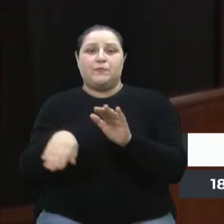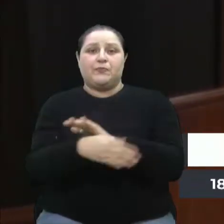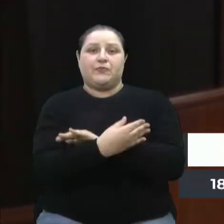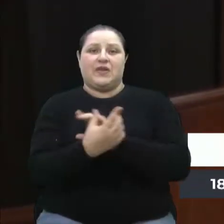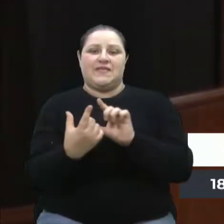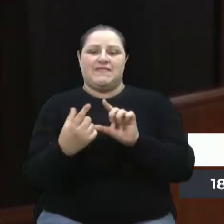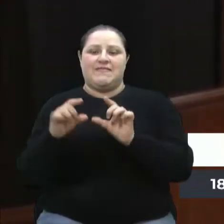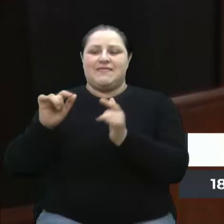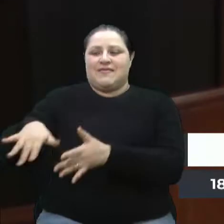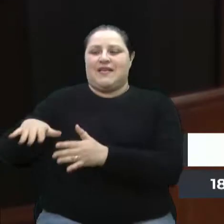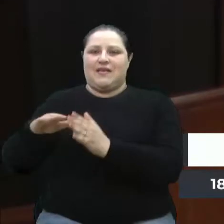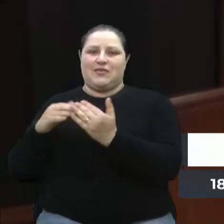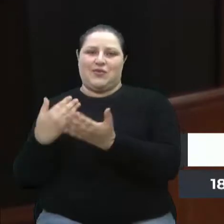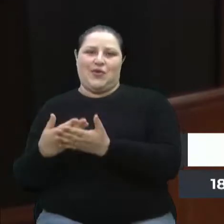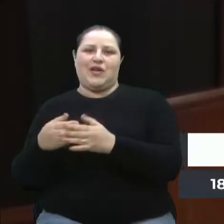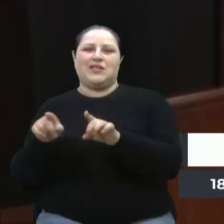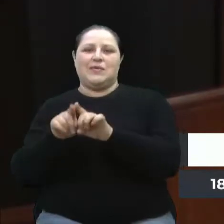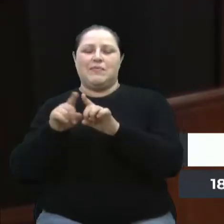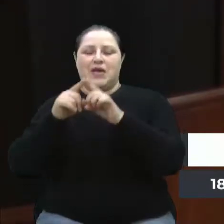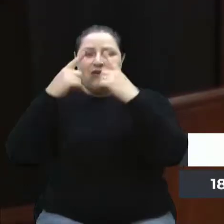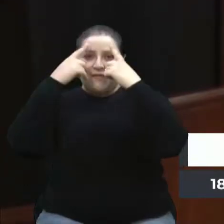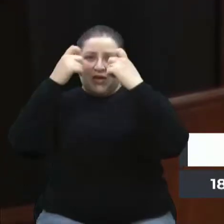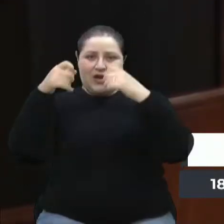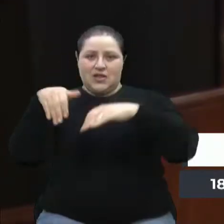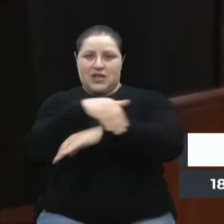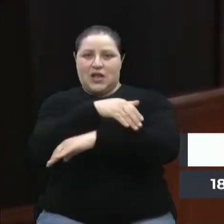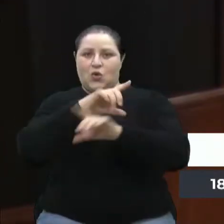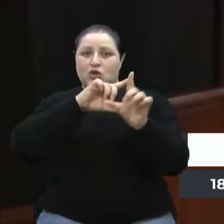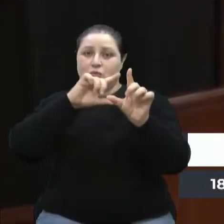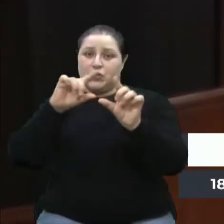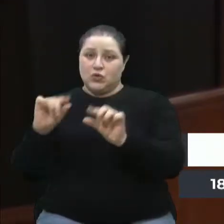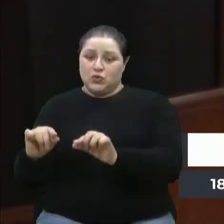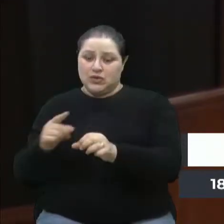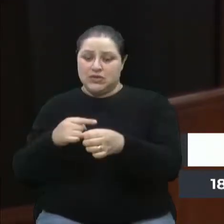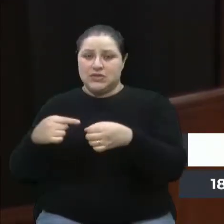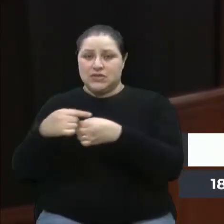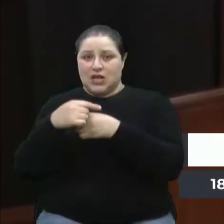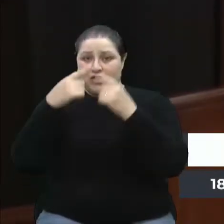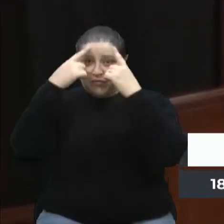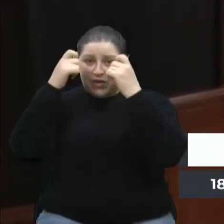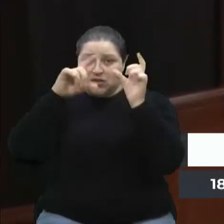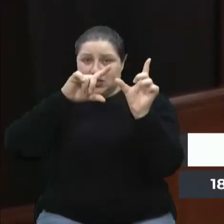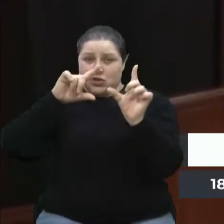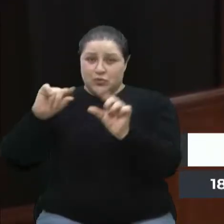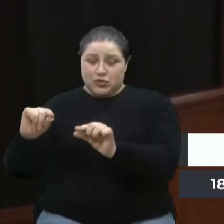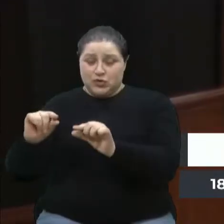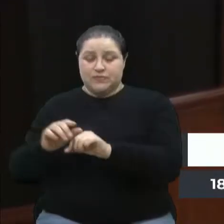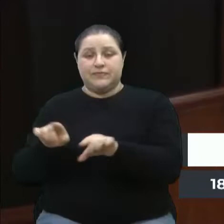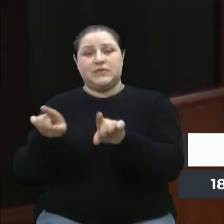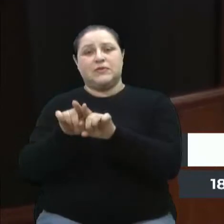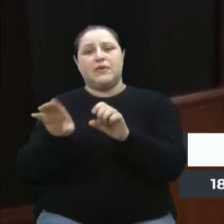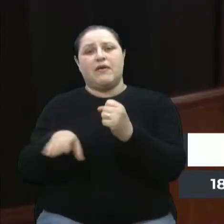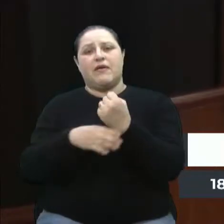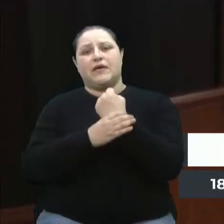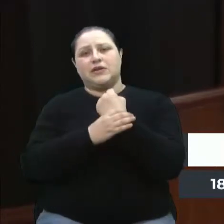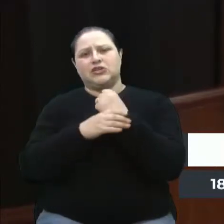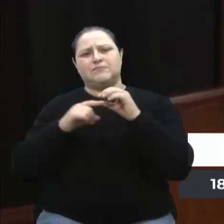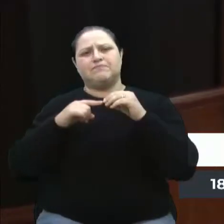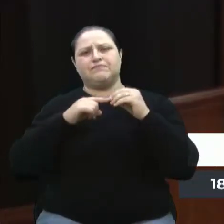violência nas ruas, a violência na cidade. Ela também garante e prioriza